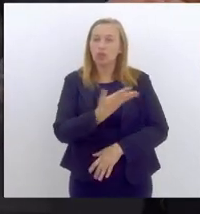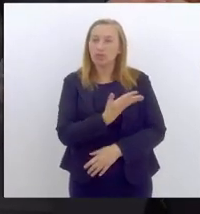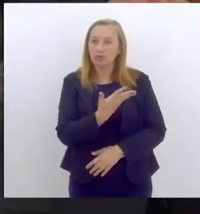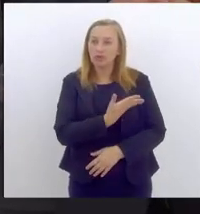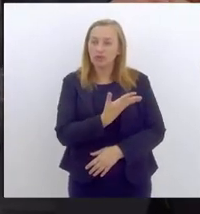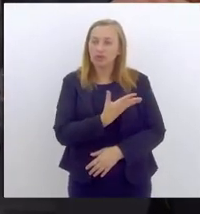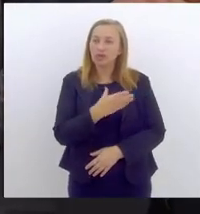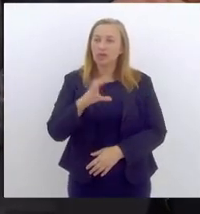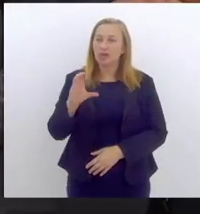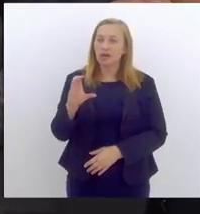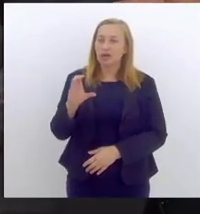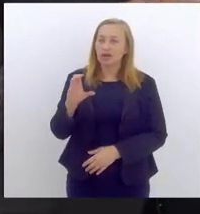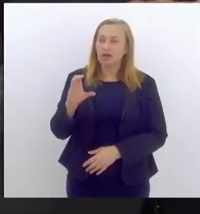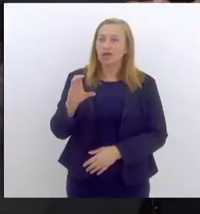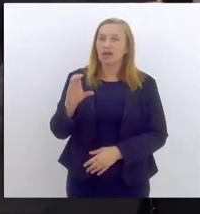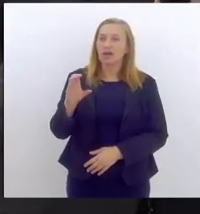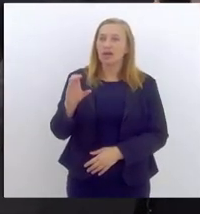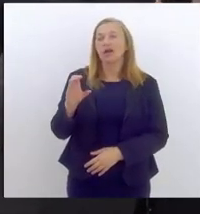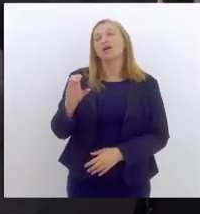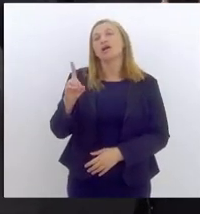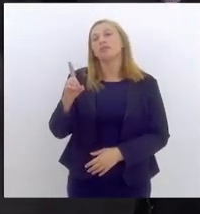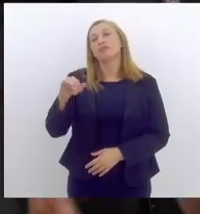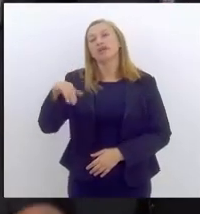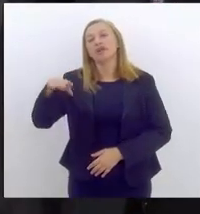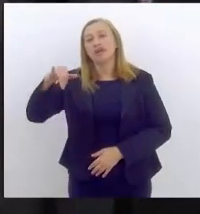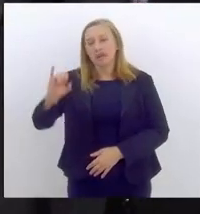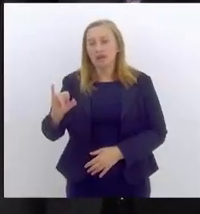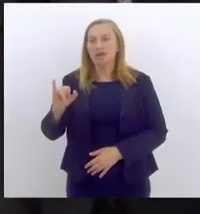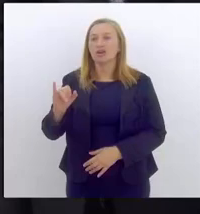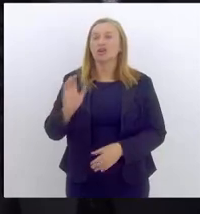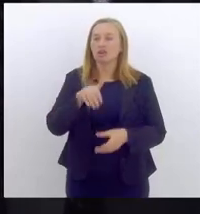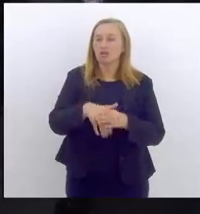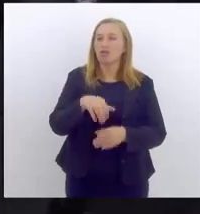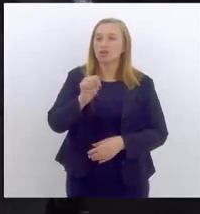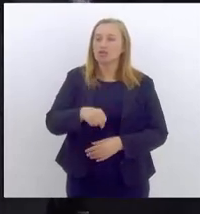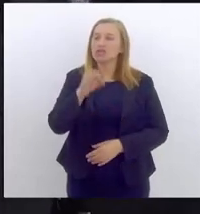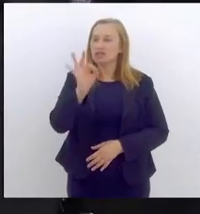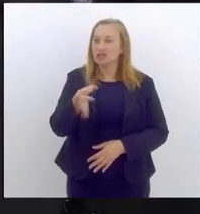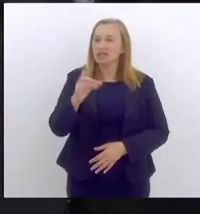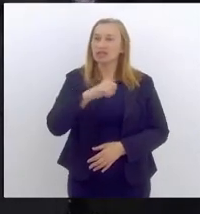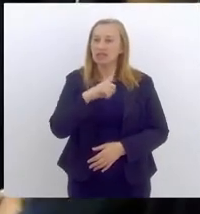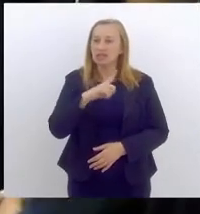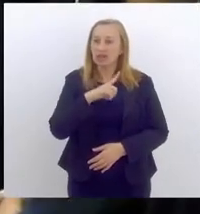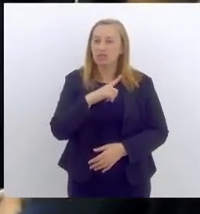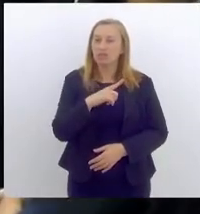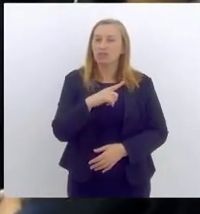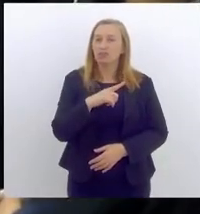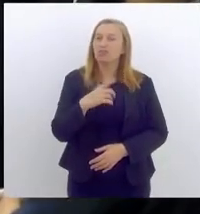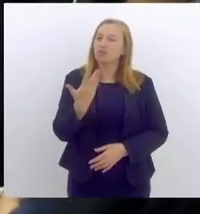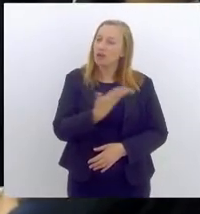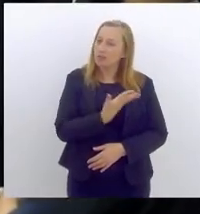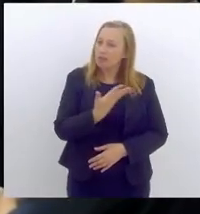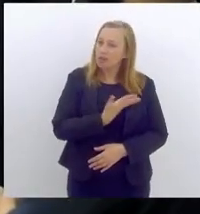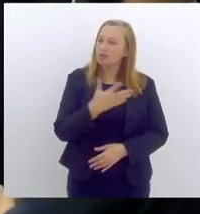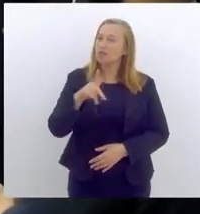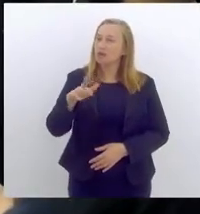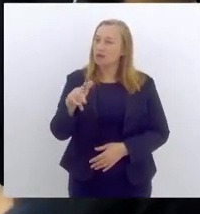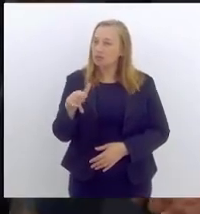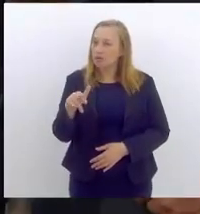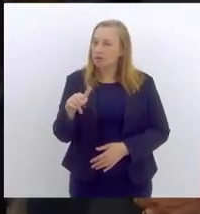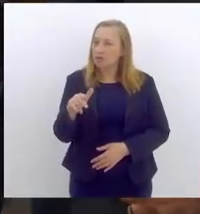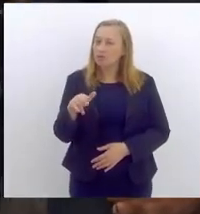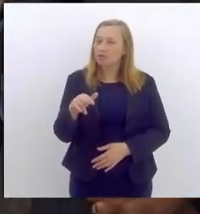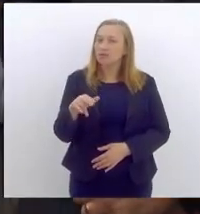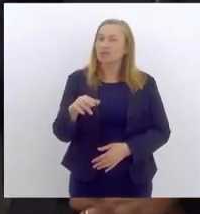Carlos Mink, e eu voto sim, porque eu tenho certeza que você é meu amigo, meu irmão, vai ser